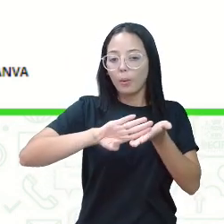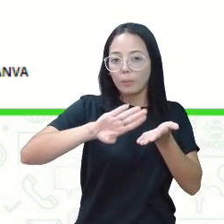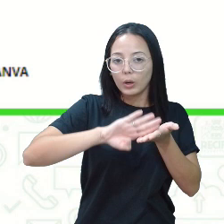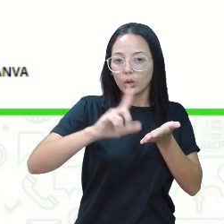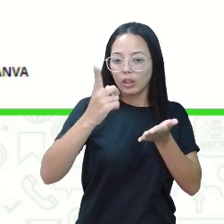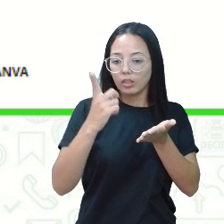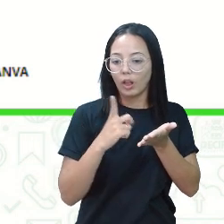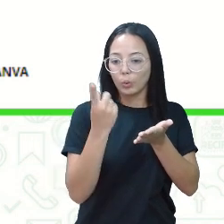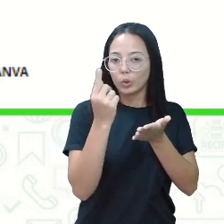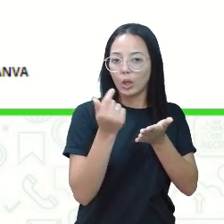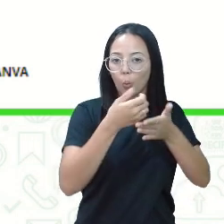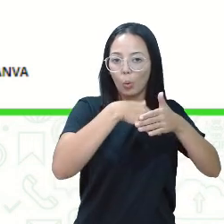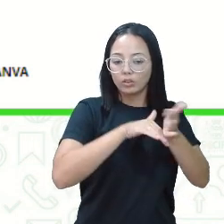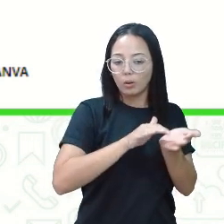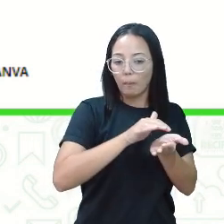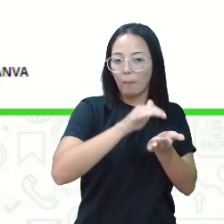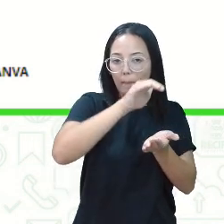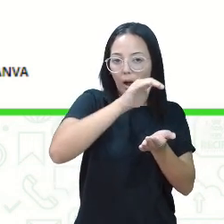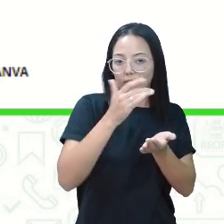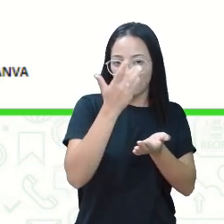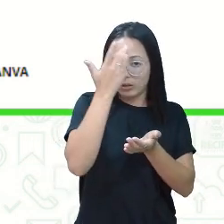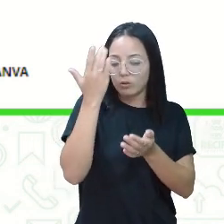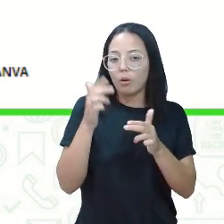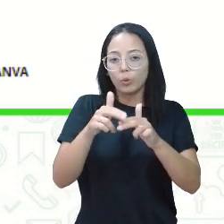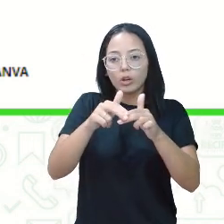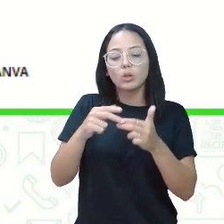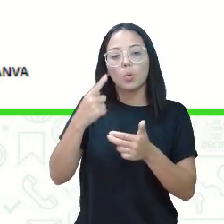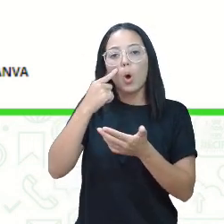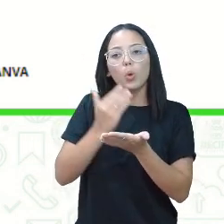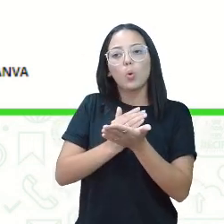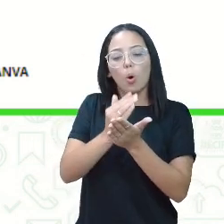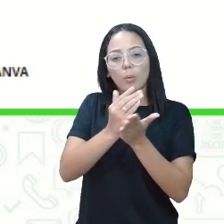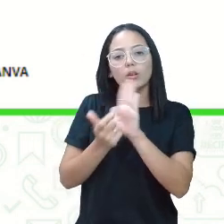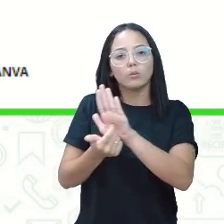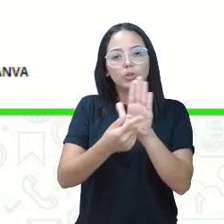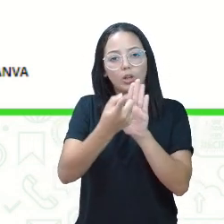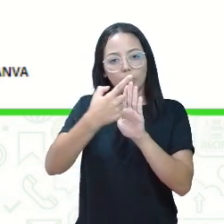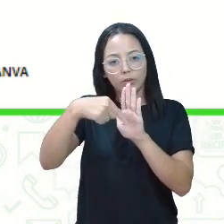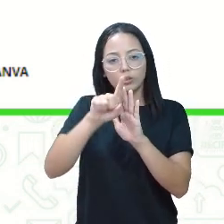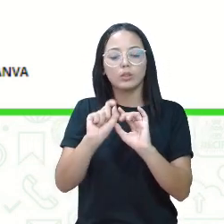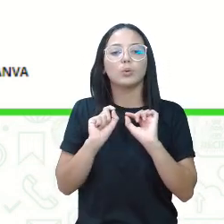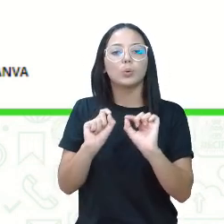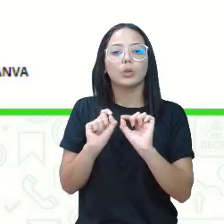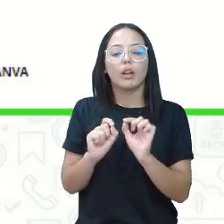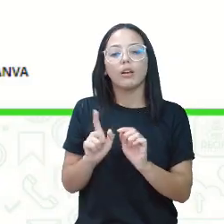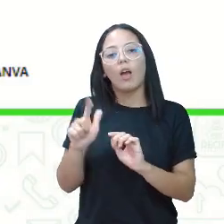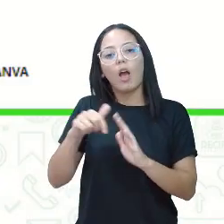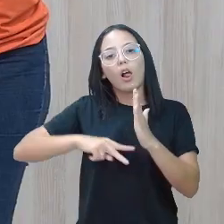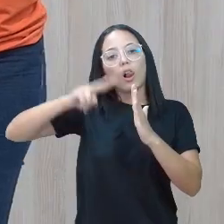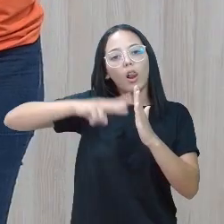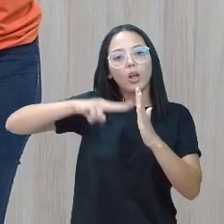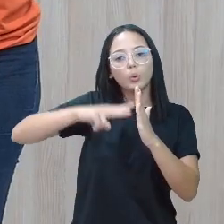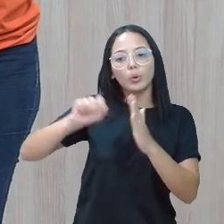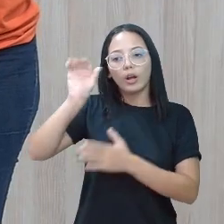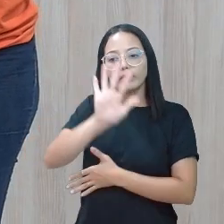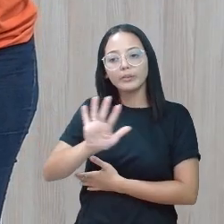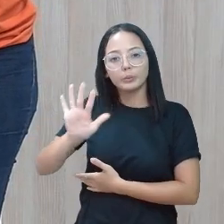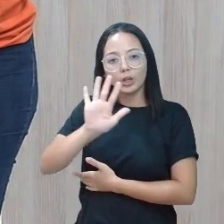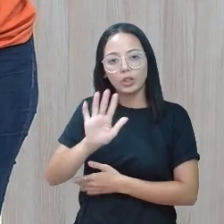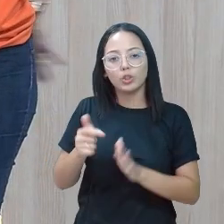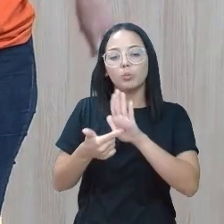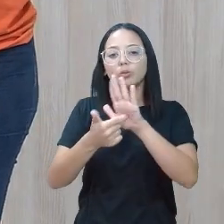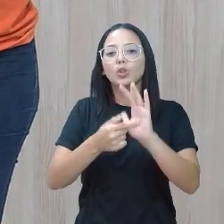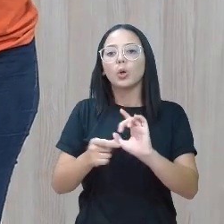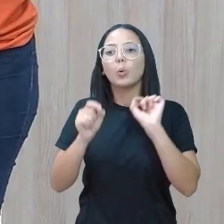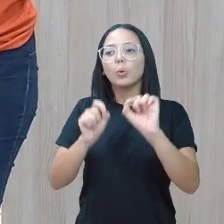está depositado o dinheiro do emitente. Então, no início eu mostrei para vocês, né, a leitura de imagem. Então, a leitura de imagem era o